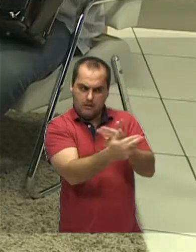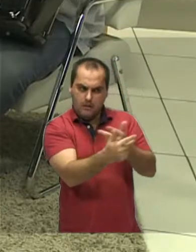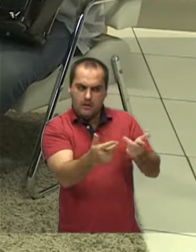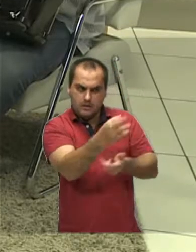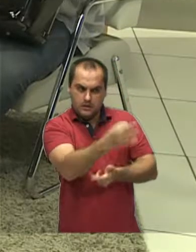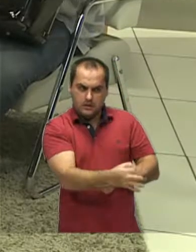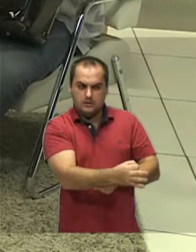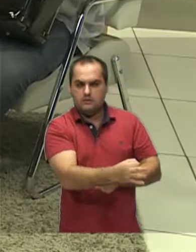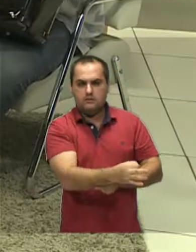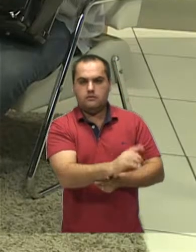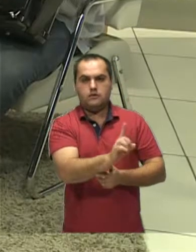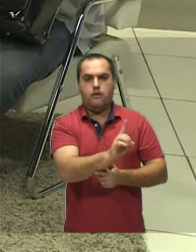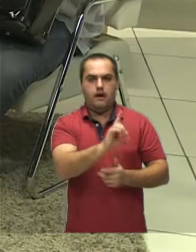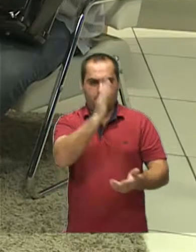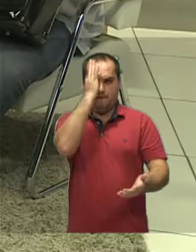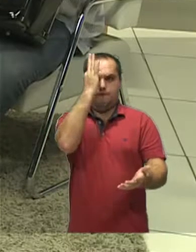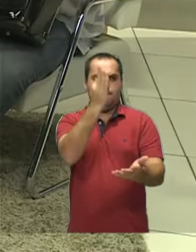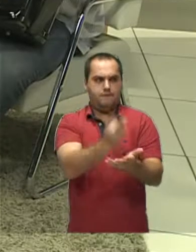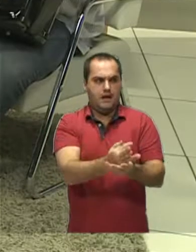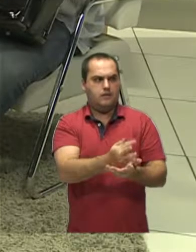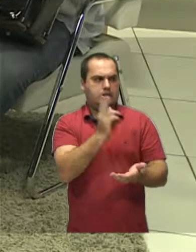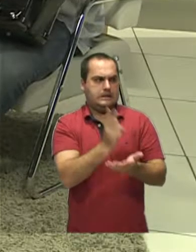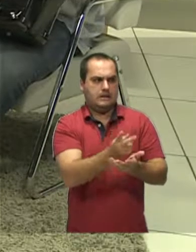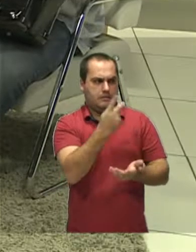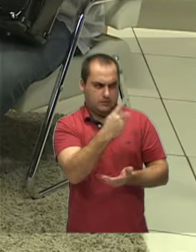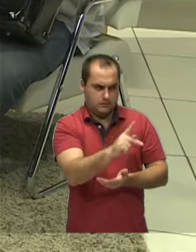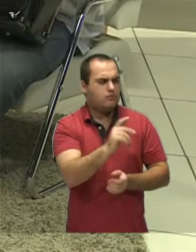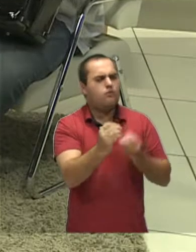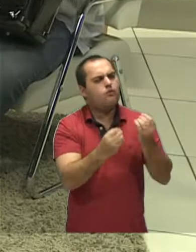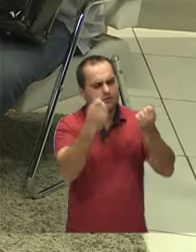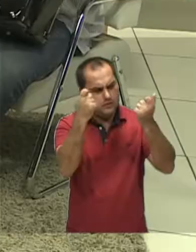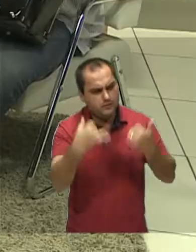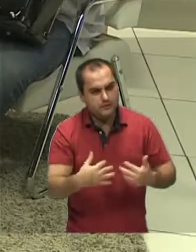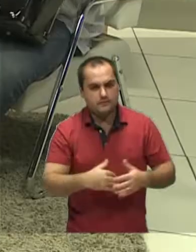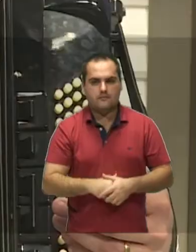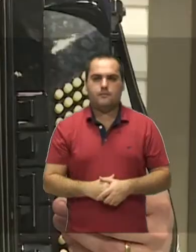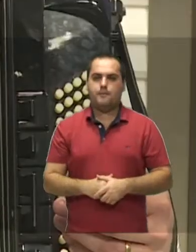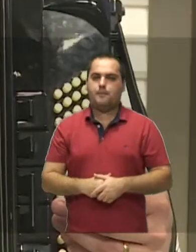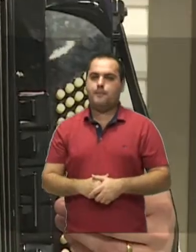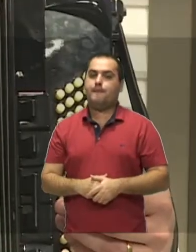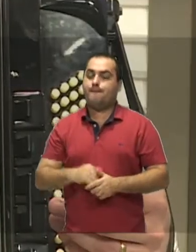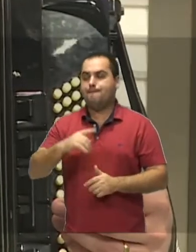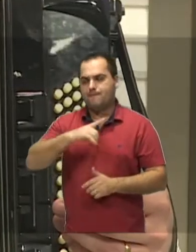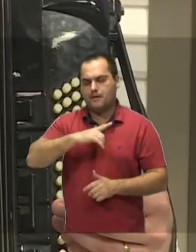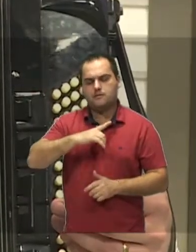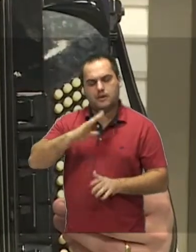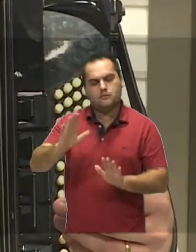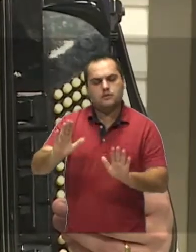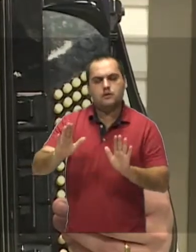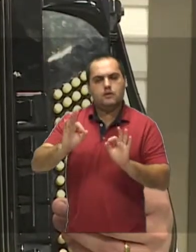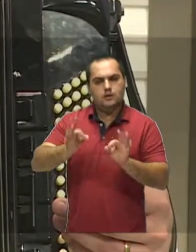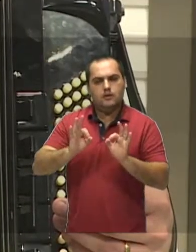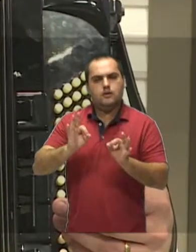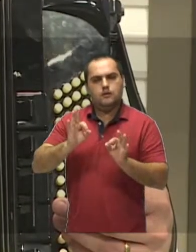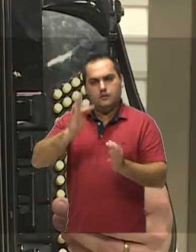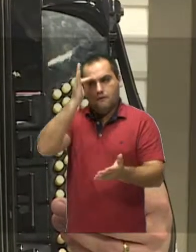ela não precisa ser totalmente fiel ao que você compôs. Como é que funciona isso? Existe uma certa fidelidade, né?